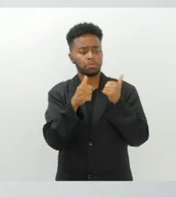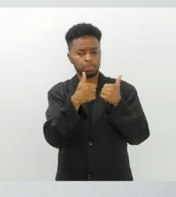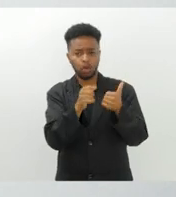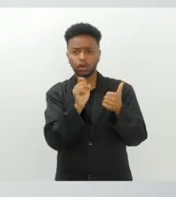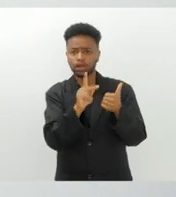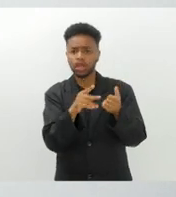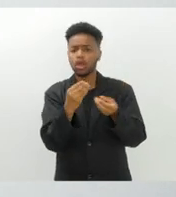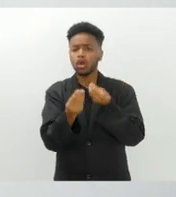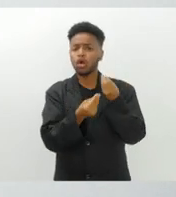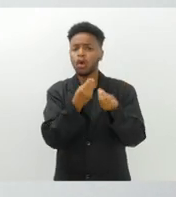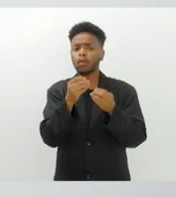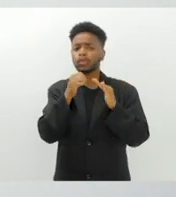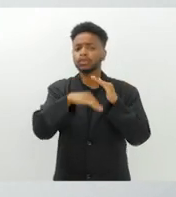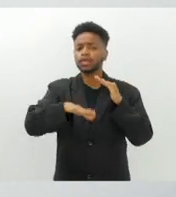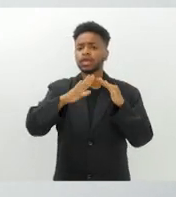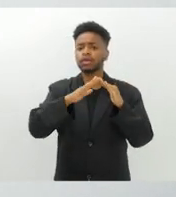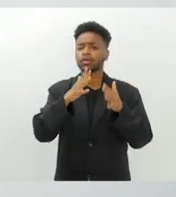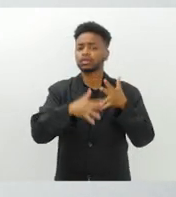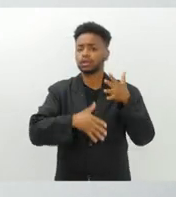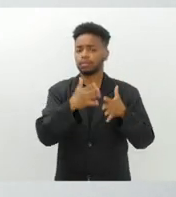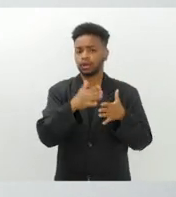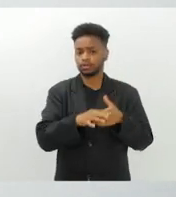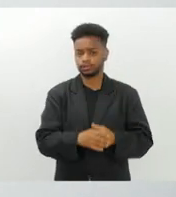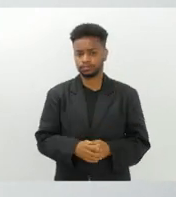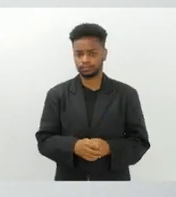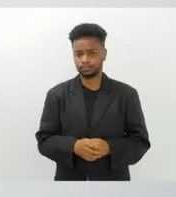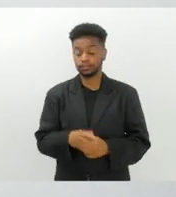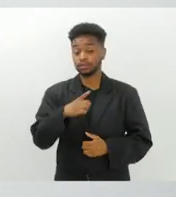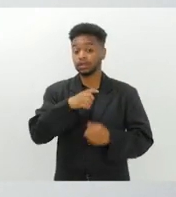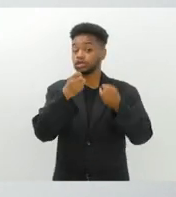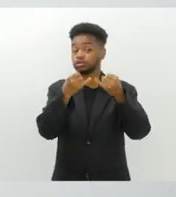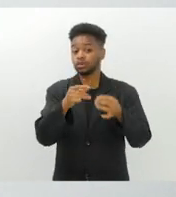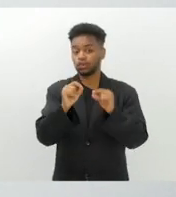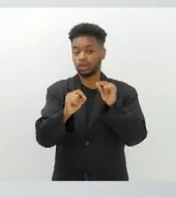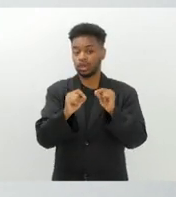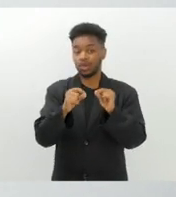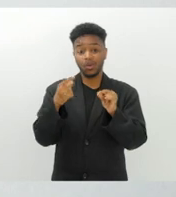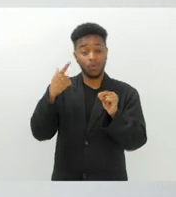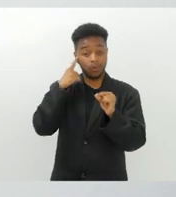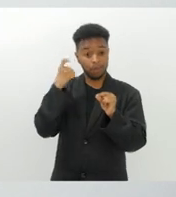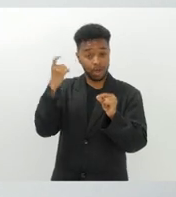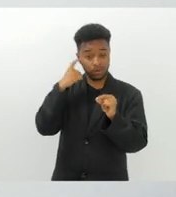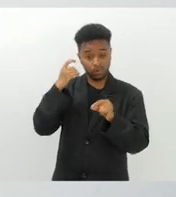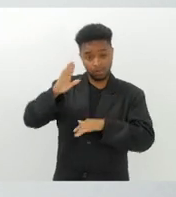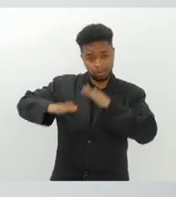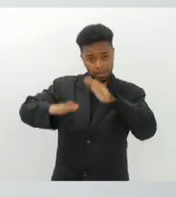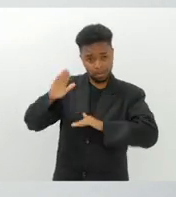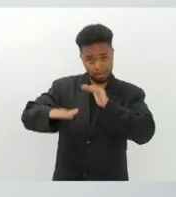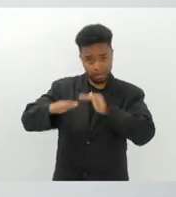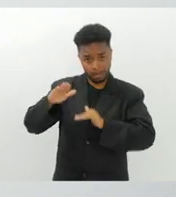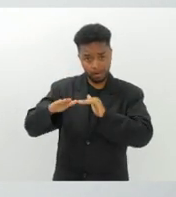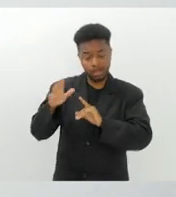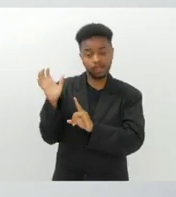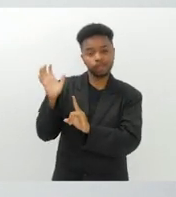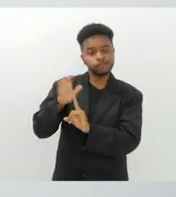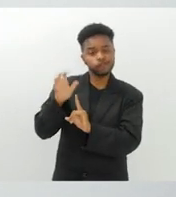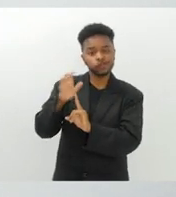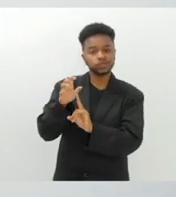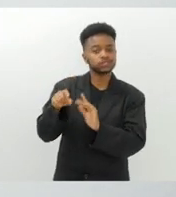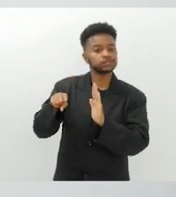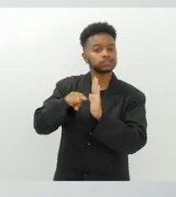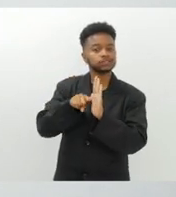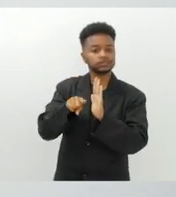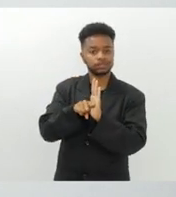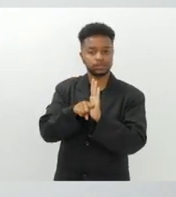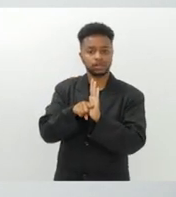terreiro interfere nisso? A justificativa é que os decibéis produzidos pelos atabaques impactam negativamente